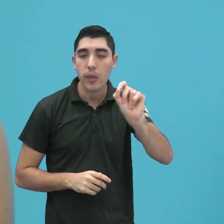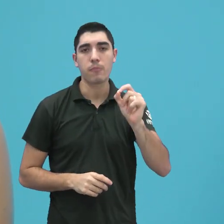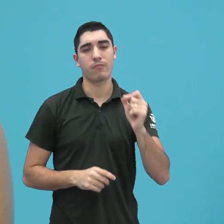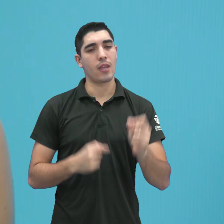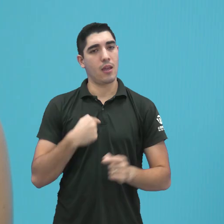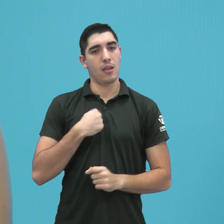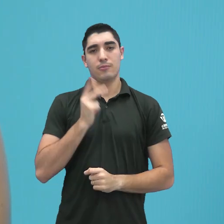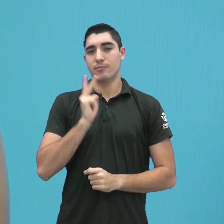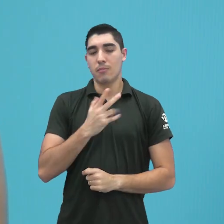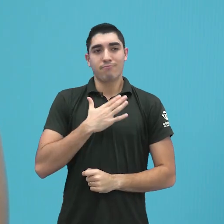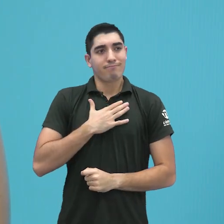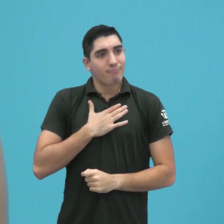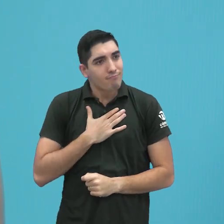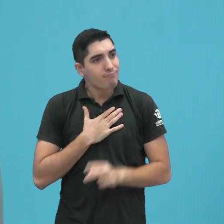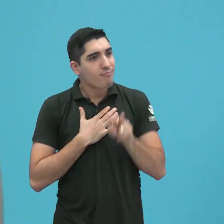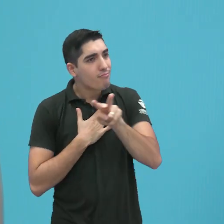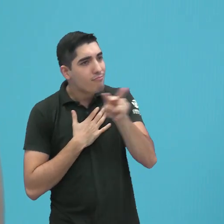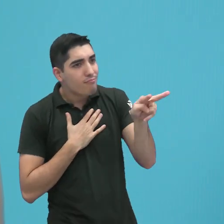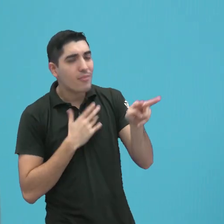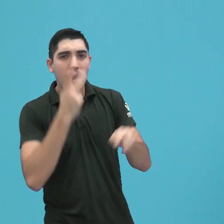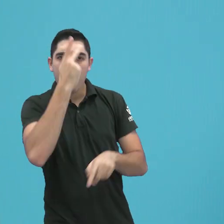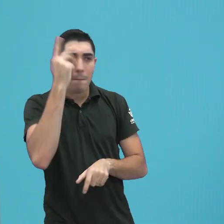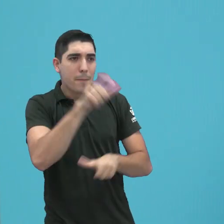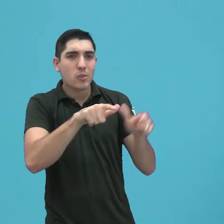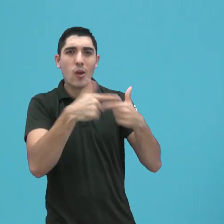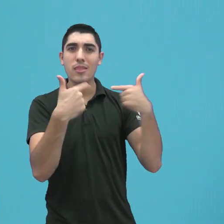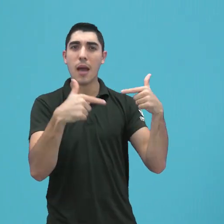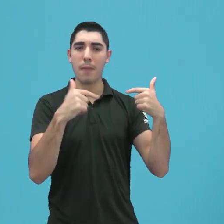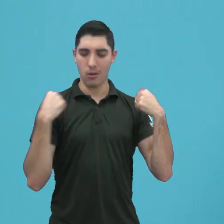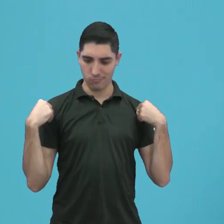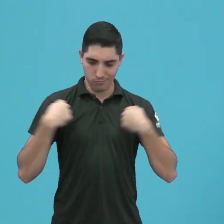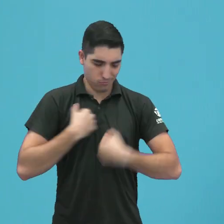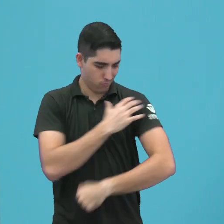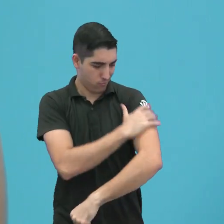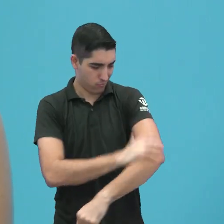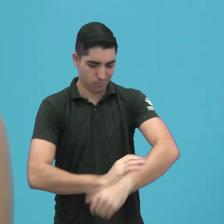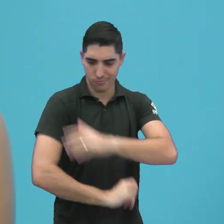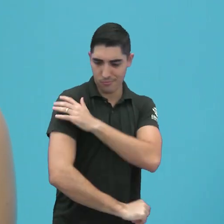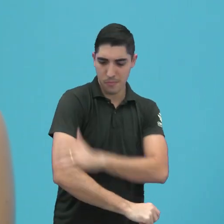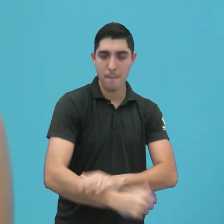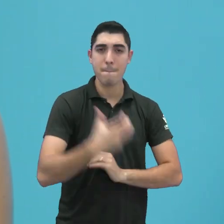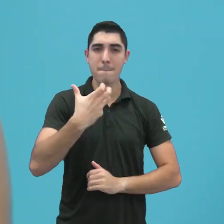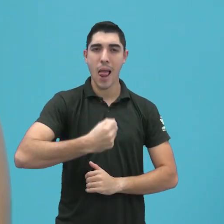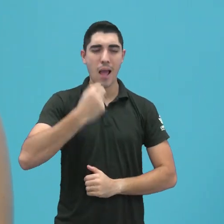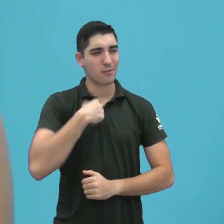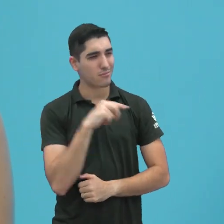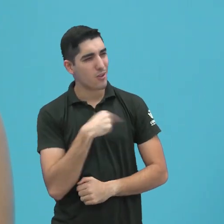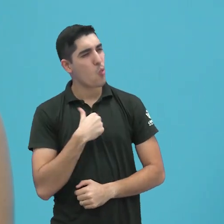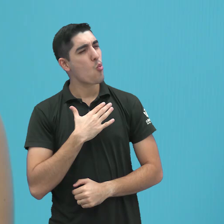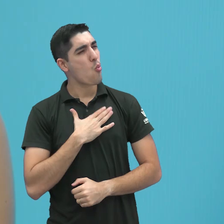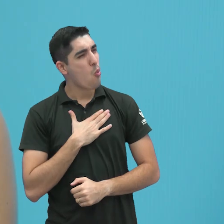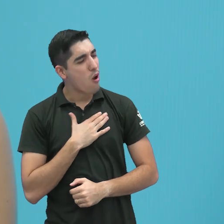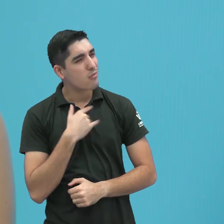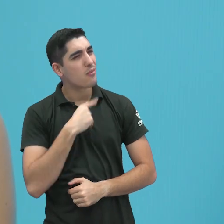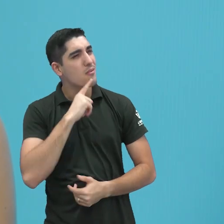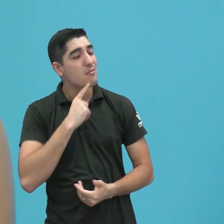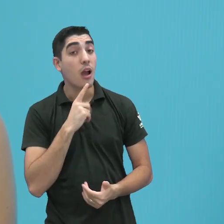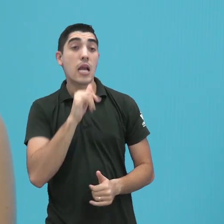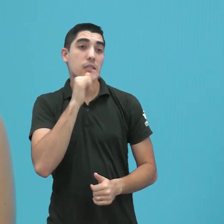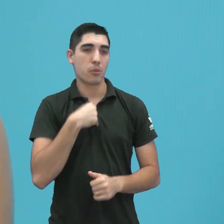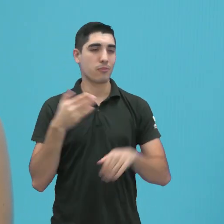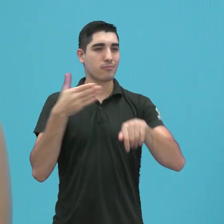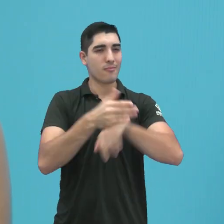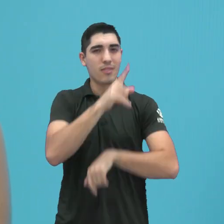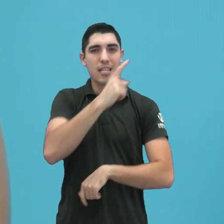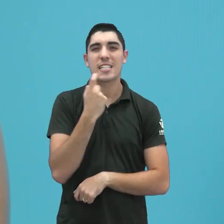amei muito ver gente trabalhando de jaleco. Só que a medicina em si nunca brilhou os meus olhos. Então eu sempre fiz acompanhamento odontológico desde